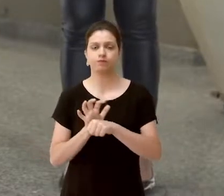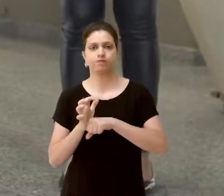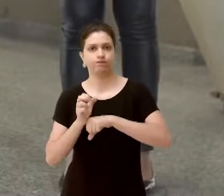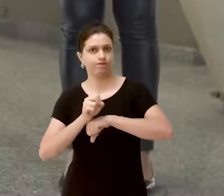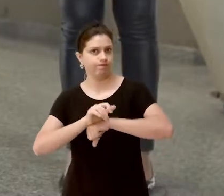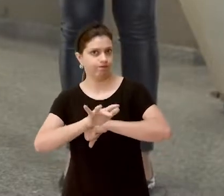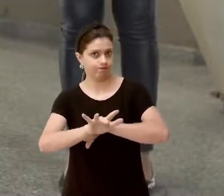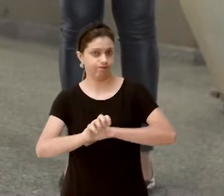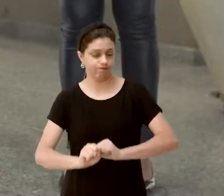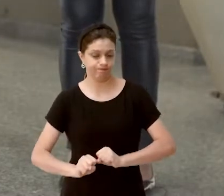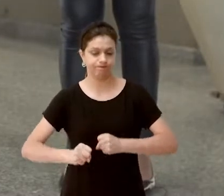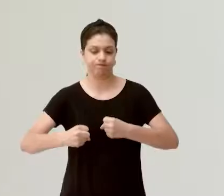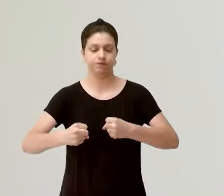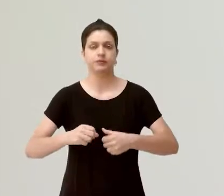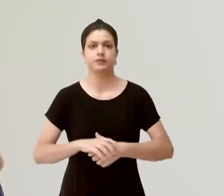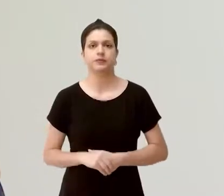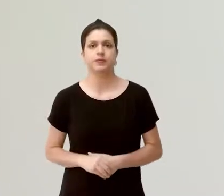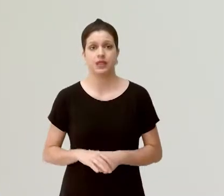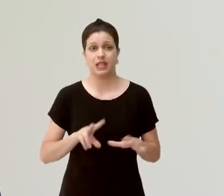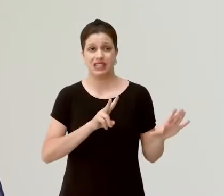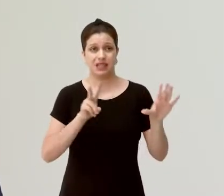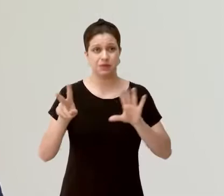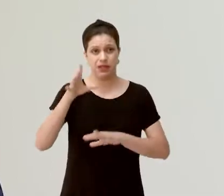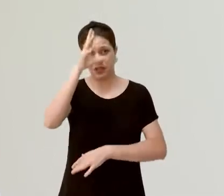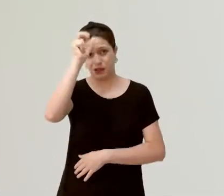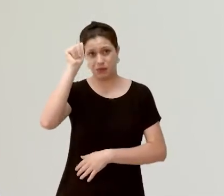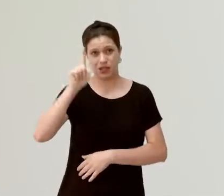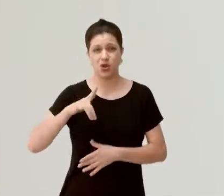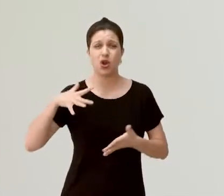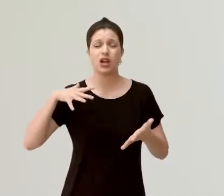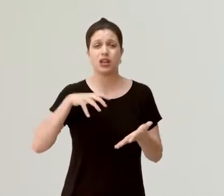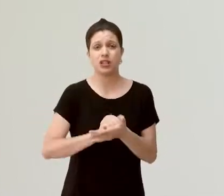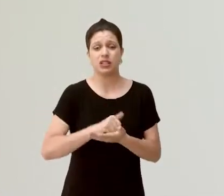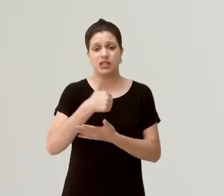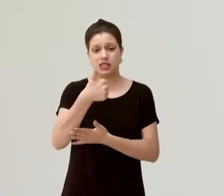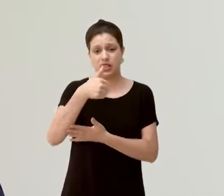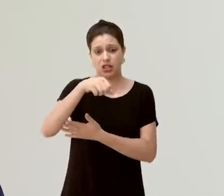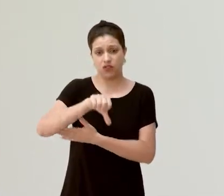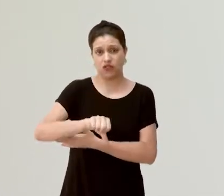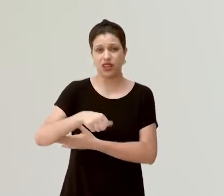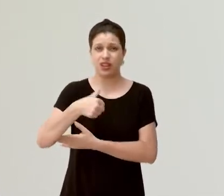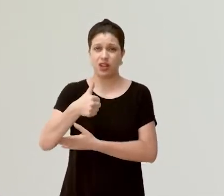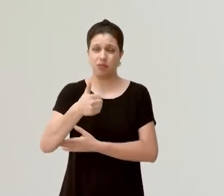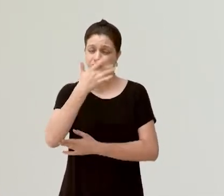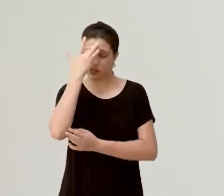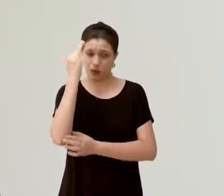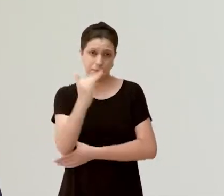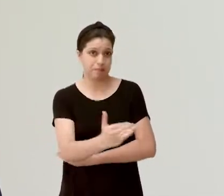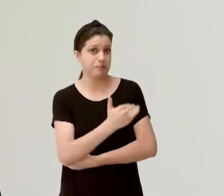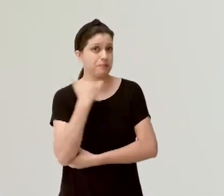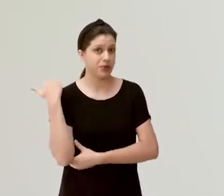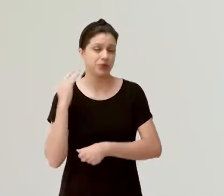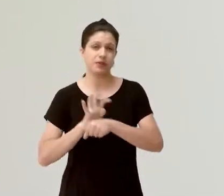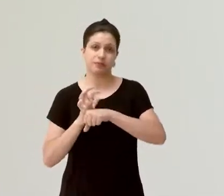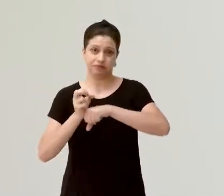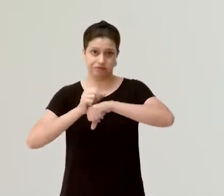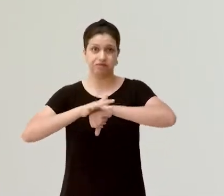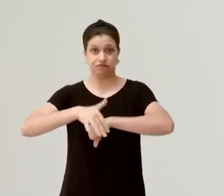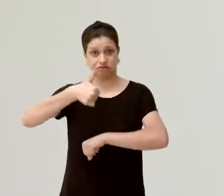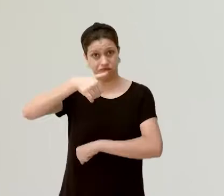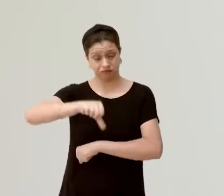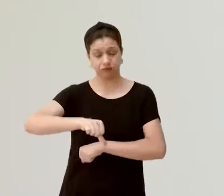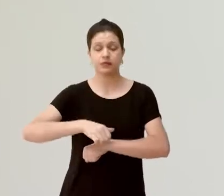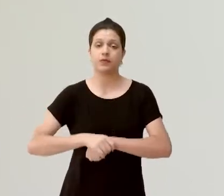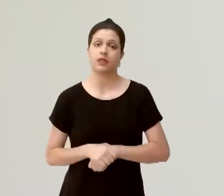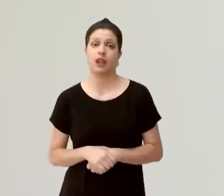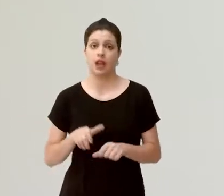enfrentamento ao coronavírus. Na semana em que Mato Grosso do Sul registrou oficialmente 191 mortes por decorrência do